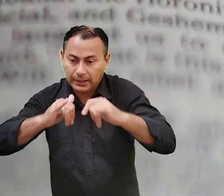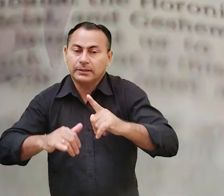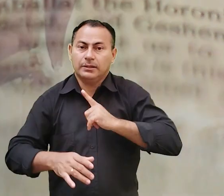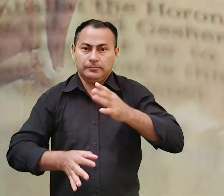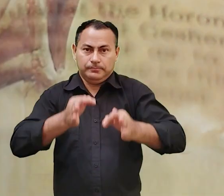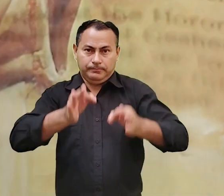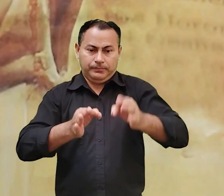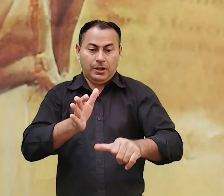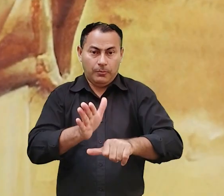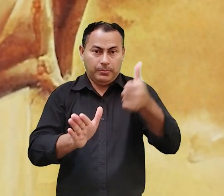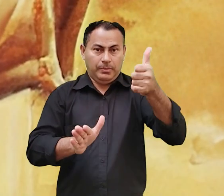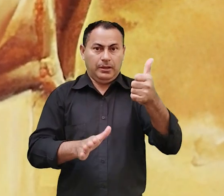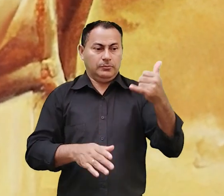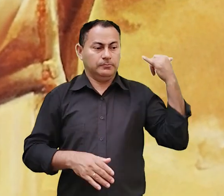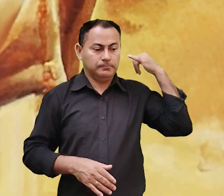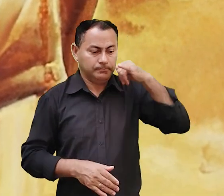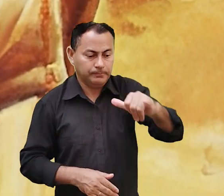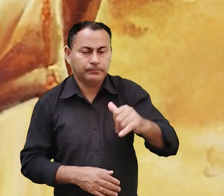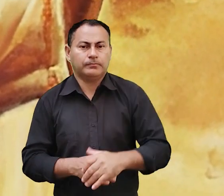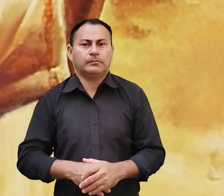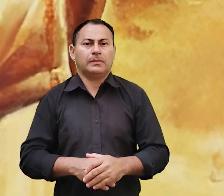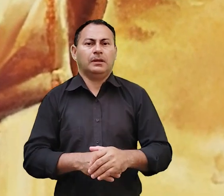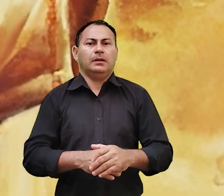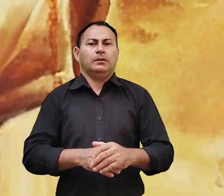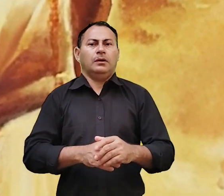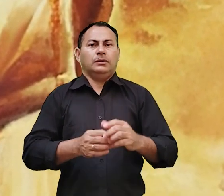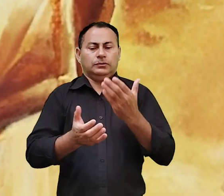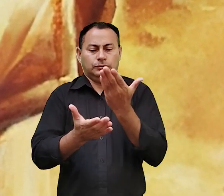julgamento. O primeiro profeta nesse estudo da